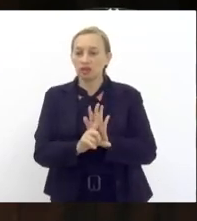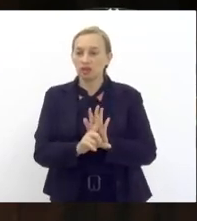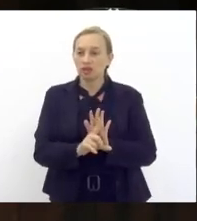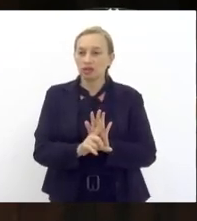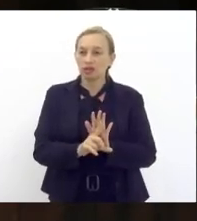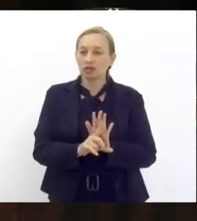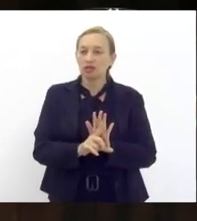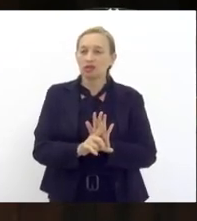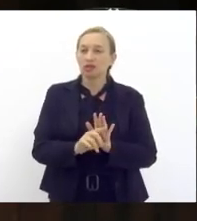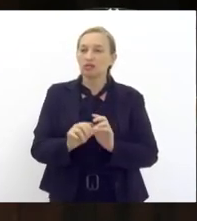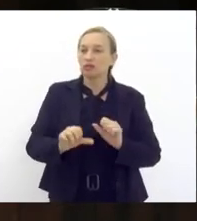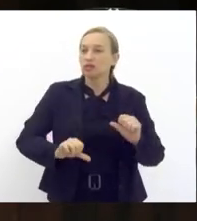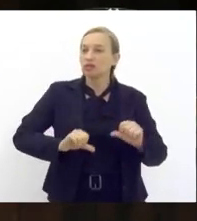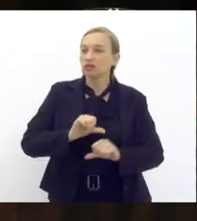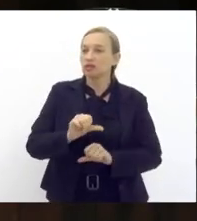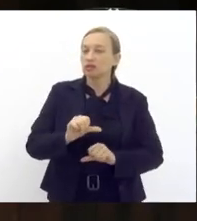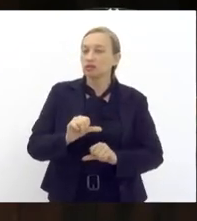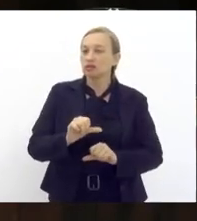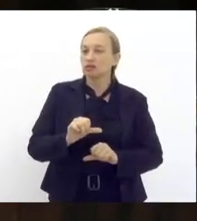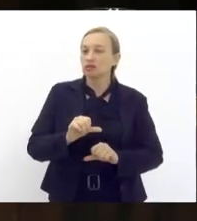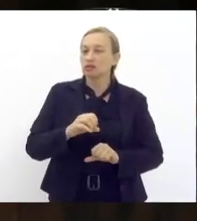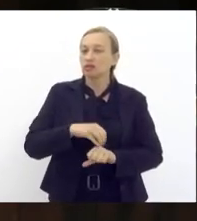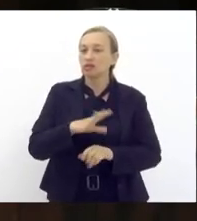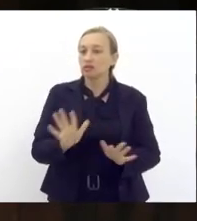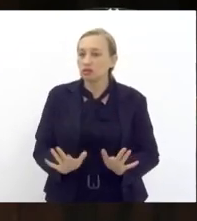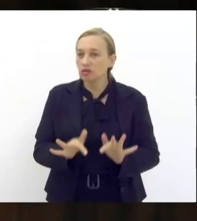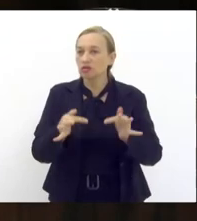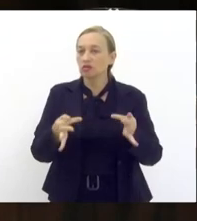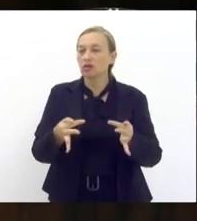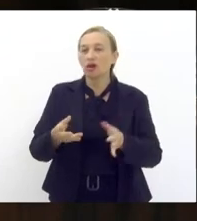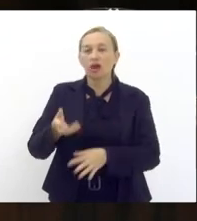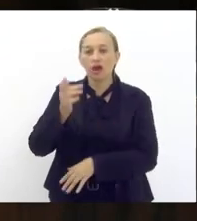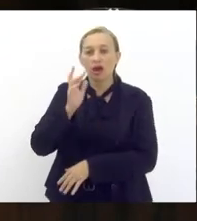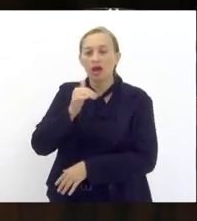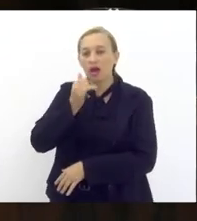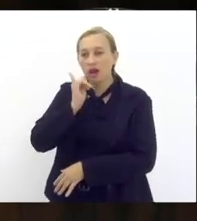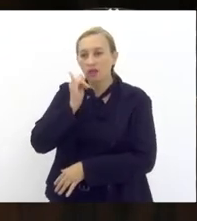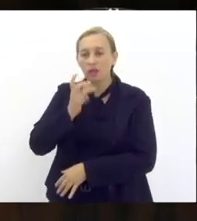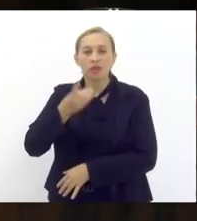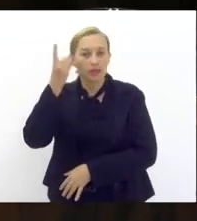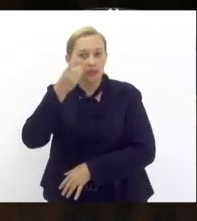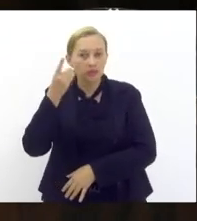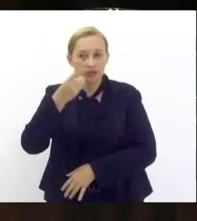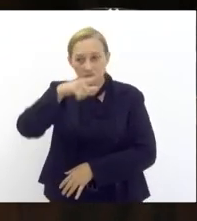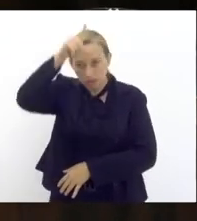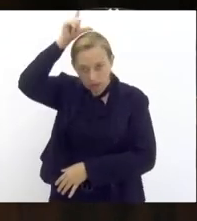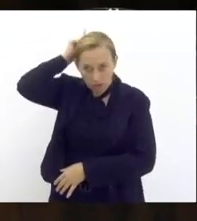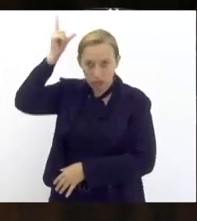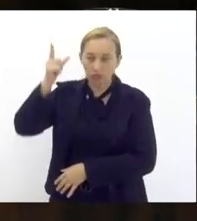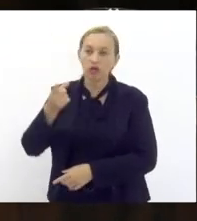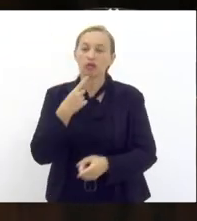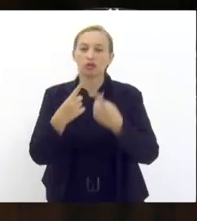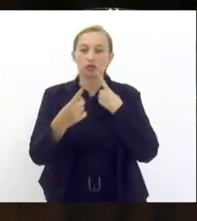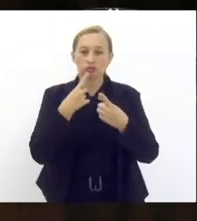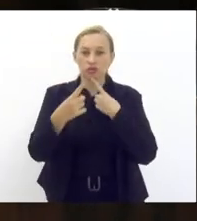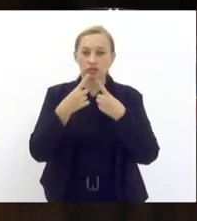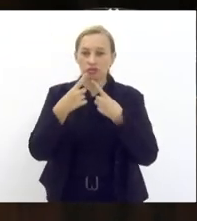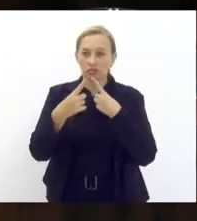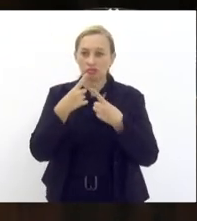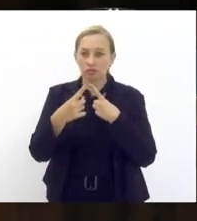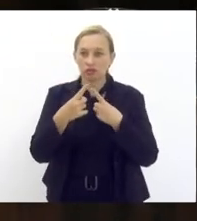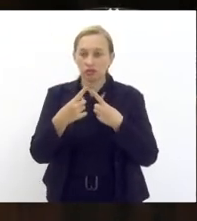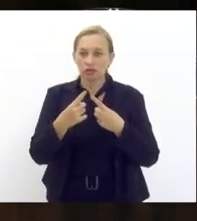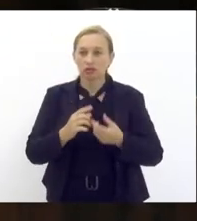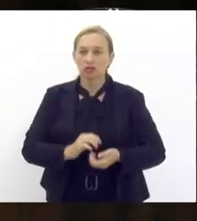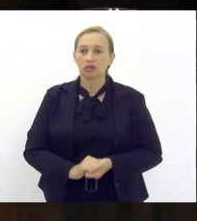pela transformação em indicação simples. Relator, deputado Luiz Paulo. Em discussão.